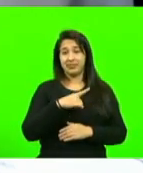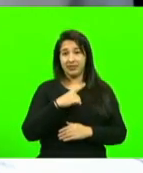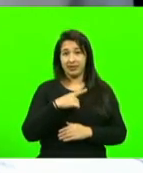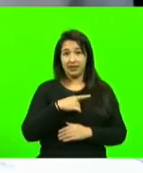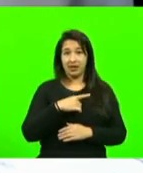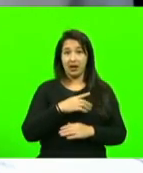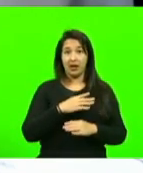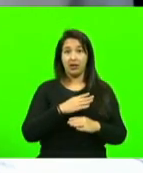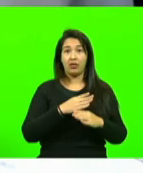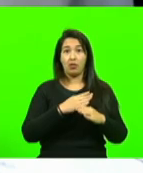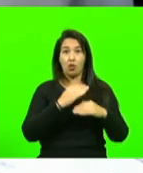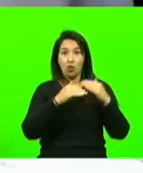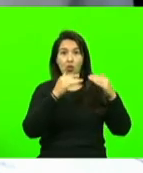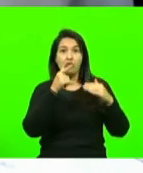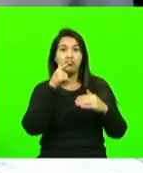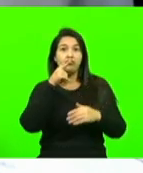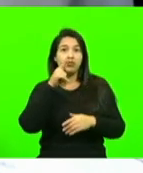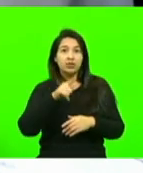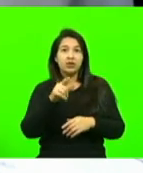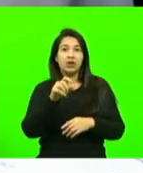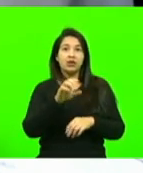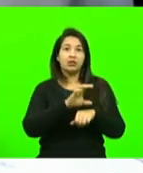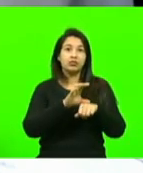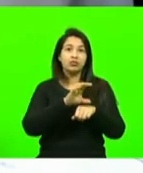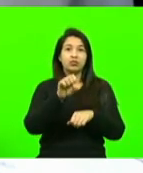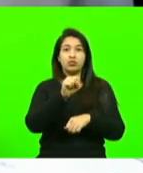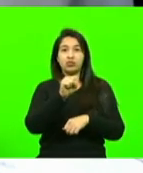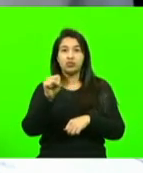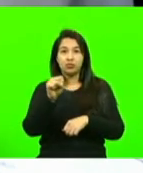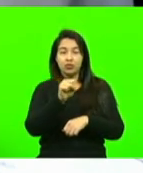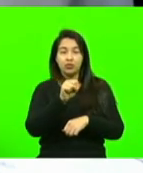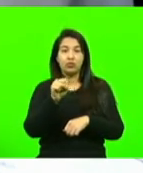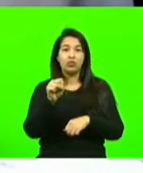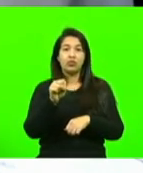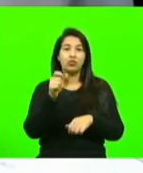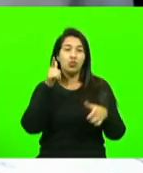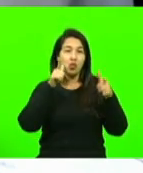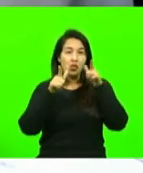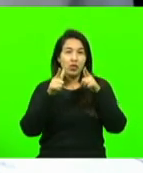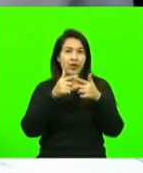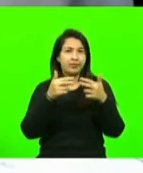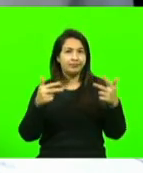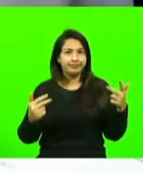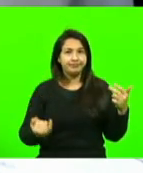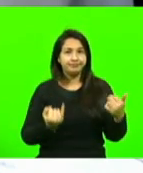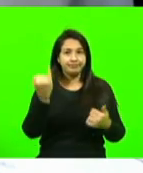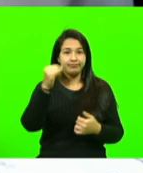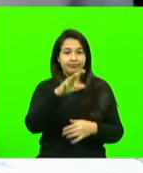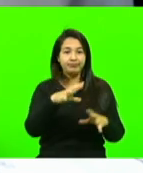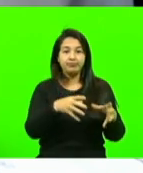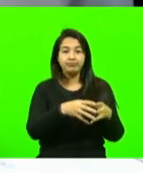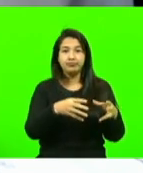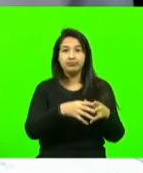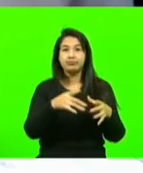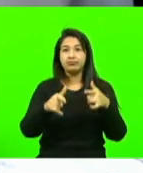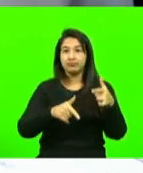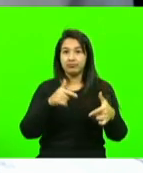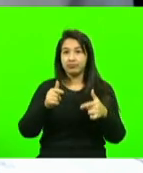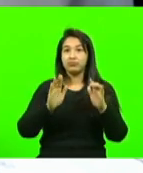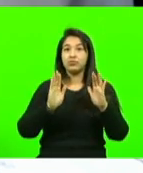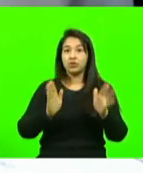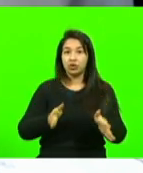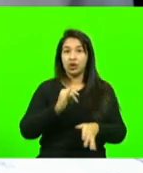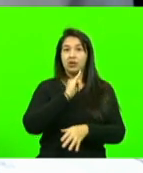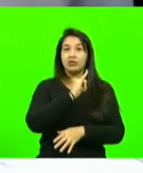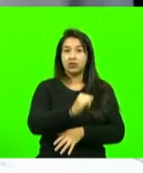avançado na Constituição de 88 umas conquistas importantes para a classe trabalhadora né também como já foi dito aqui do